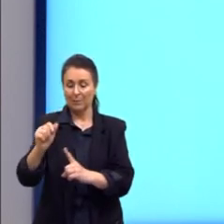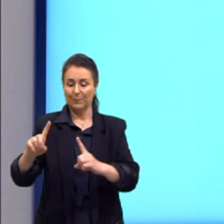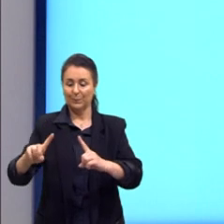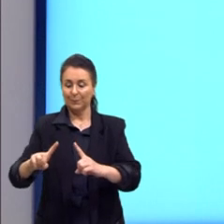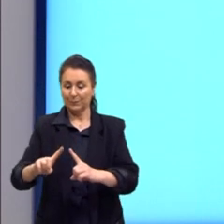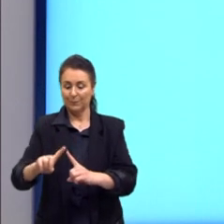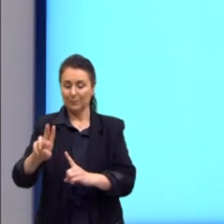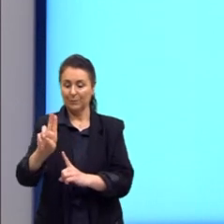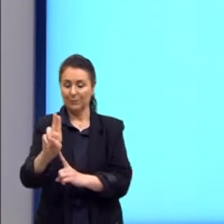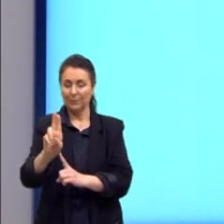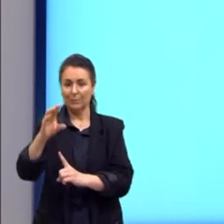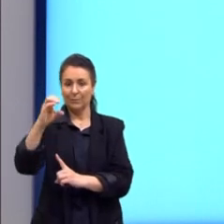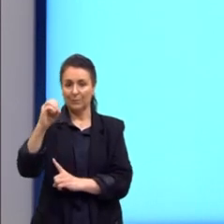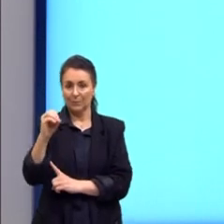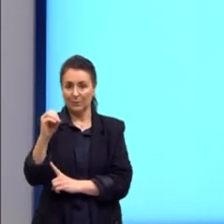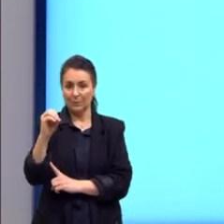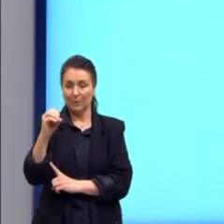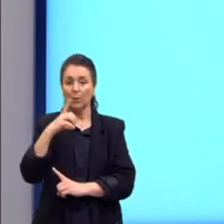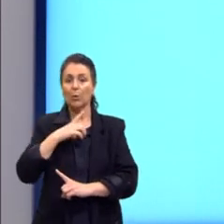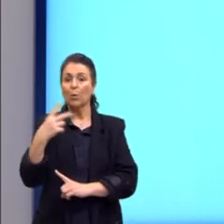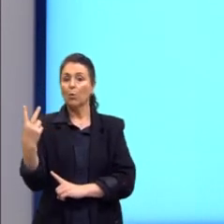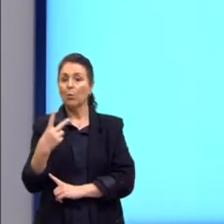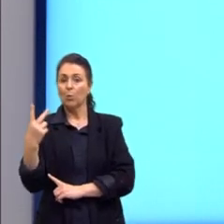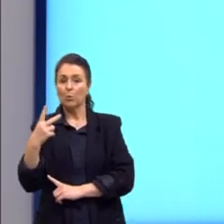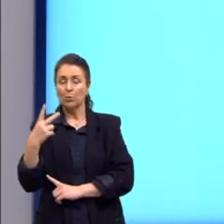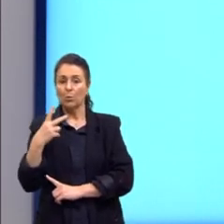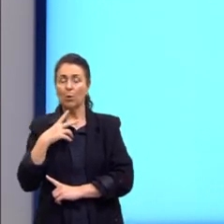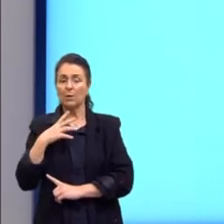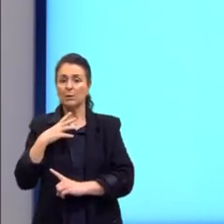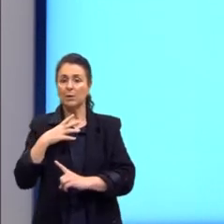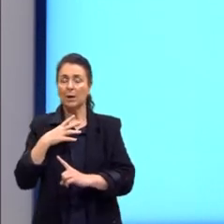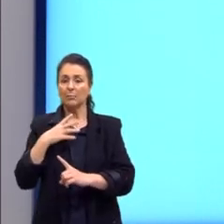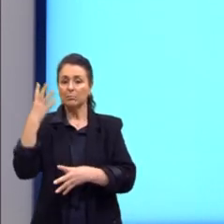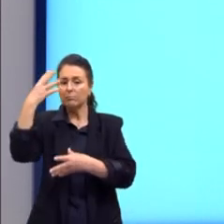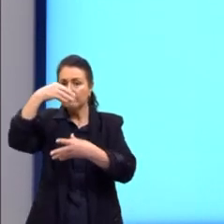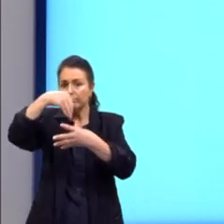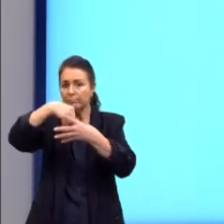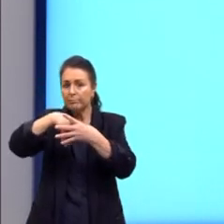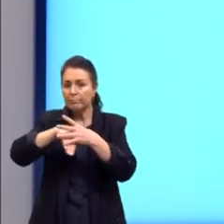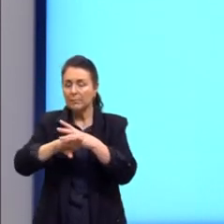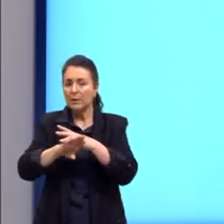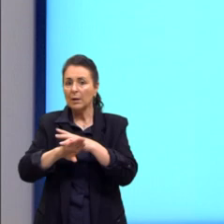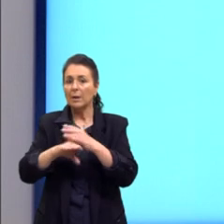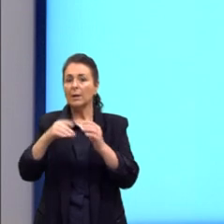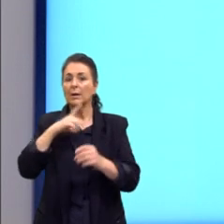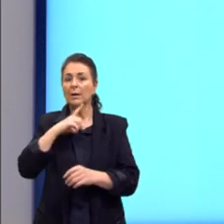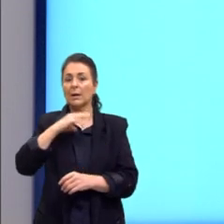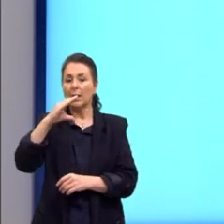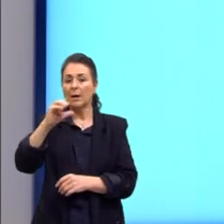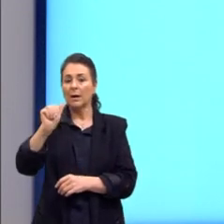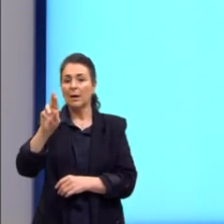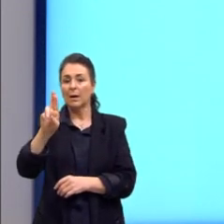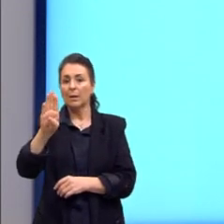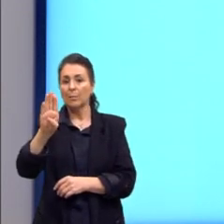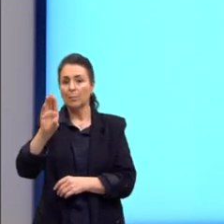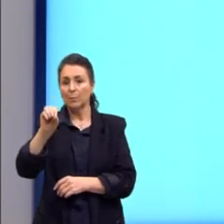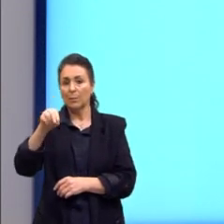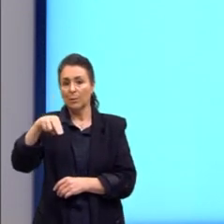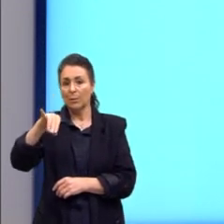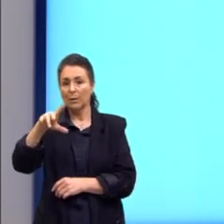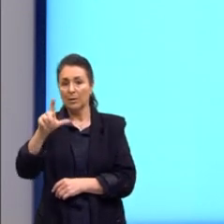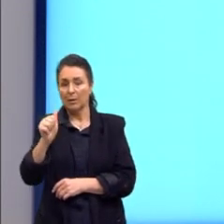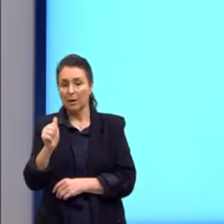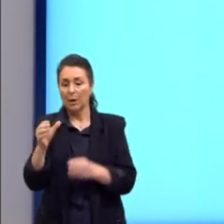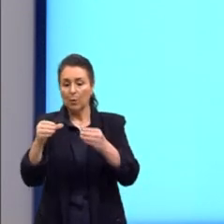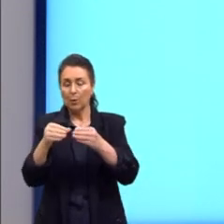aldeídos e cetonas porque ambos é são compostos formados com a carbonila como grupo funcional A